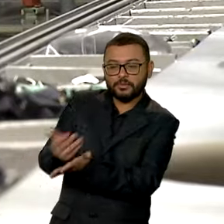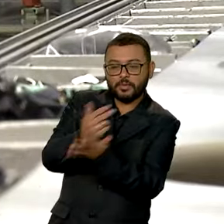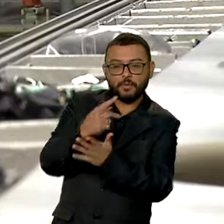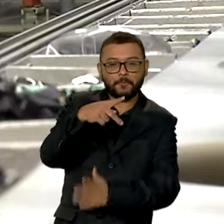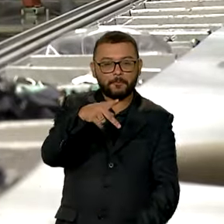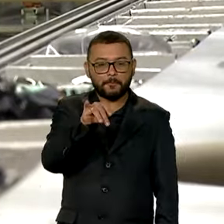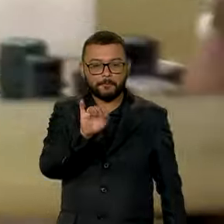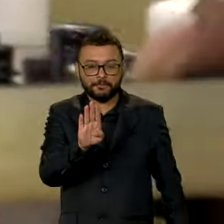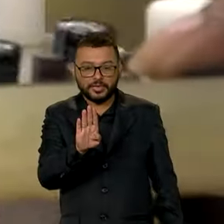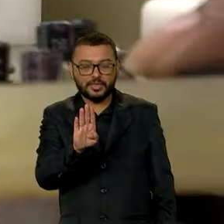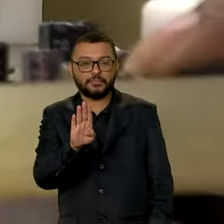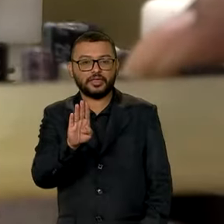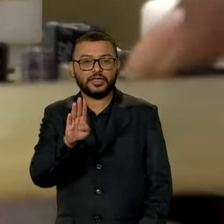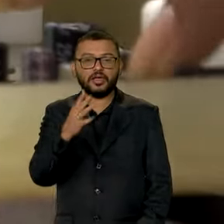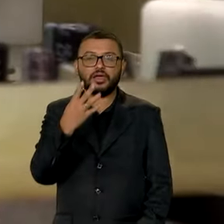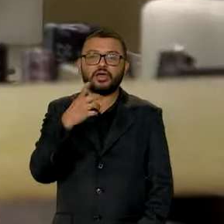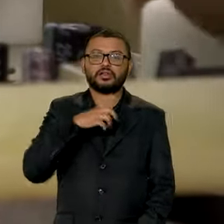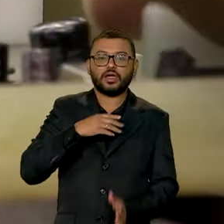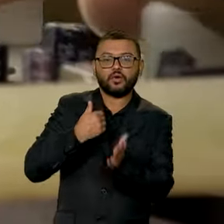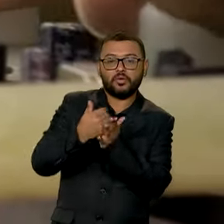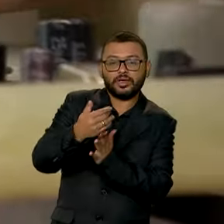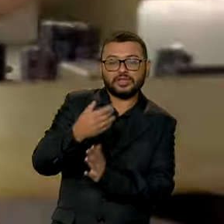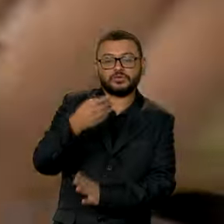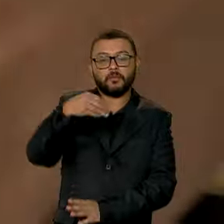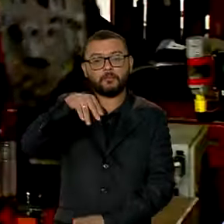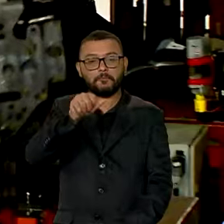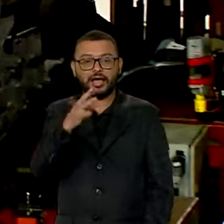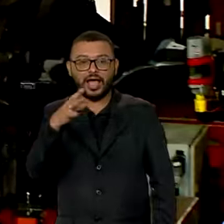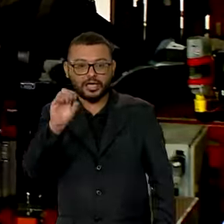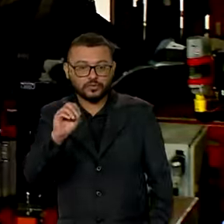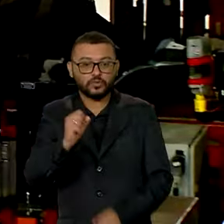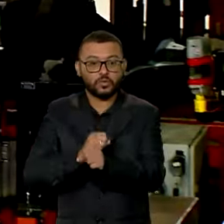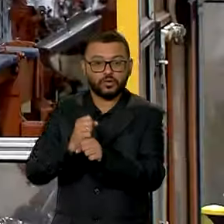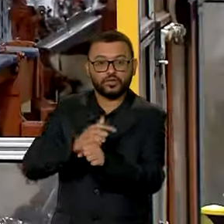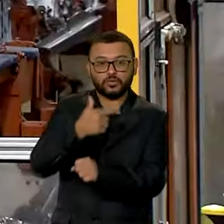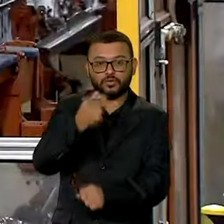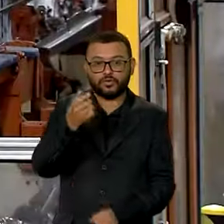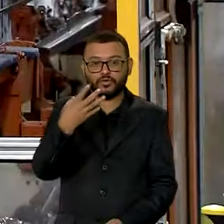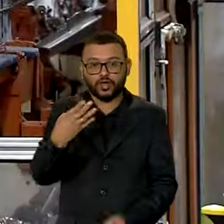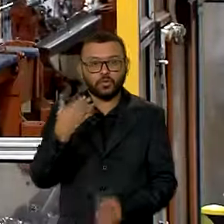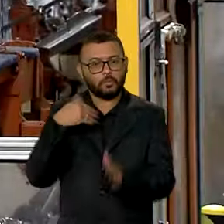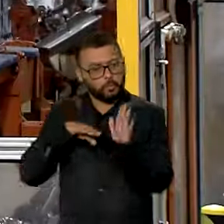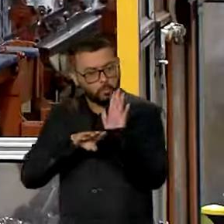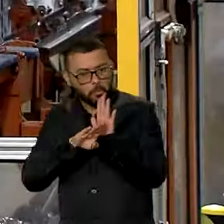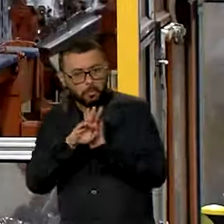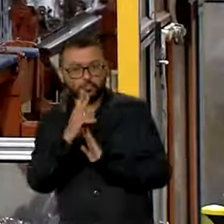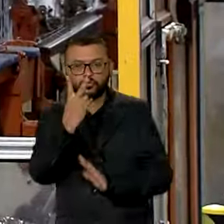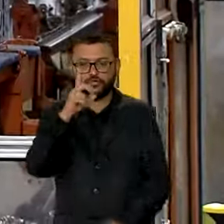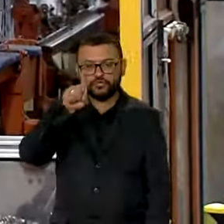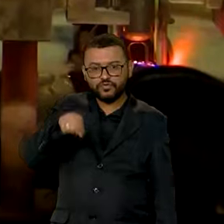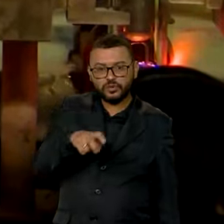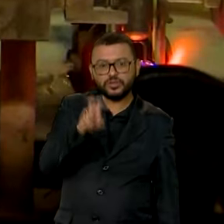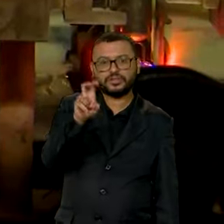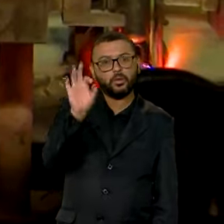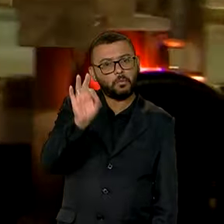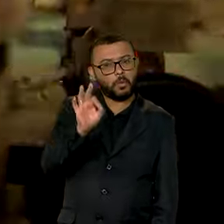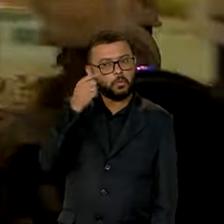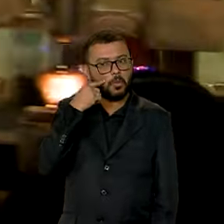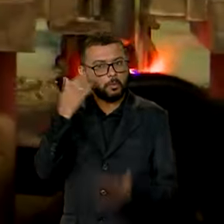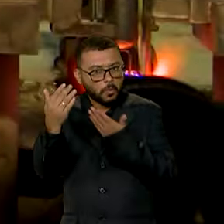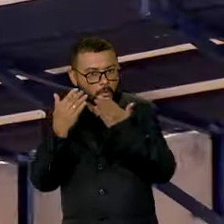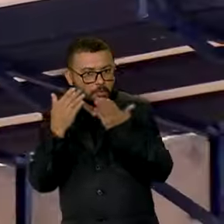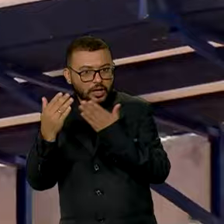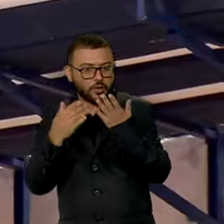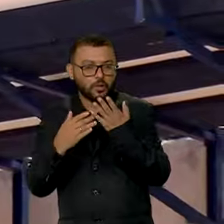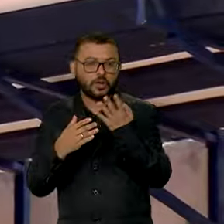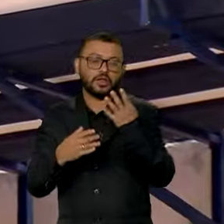quatro trimestres terminados em março de 2024 também apresentou crescimento de 2,5% em relação